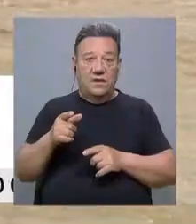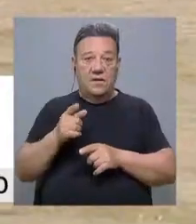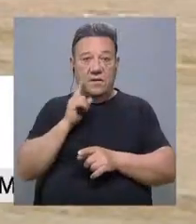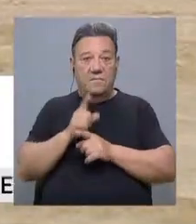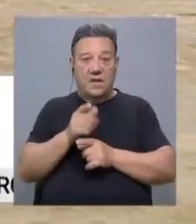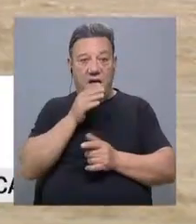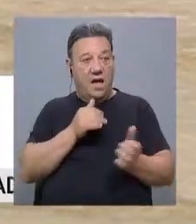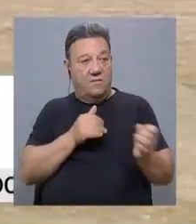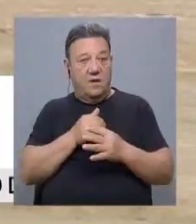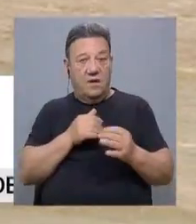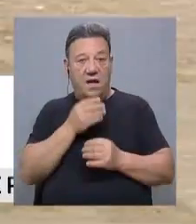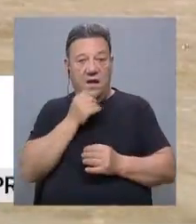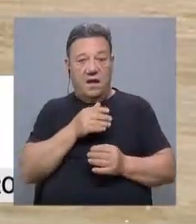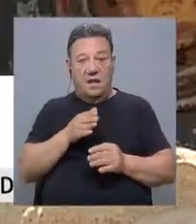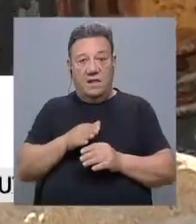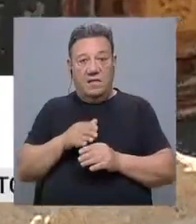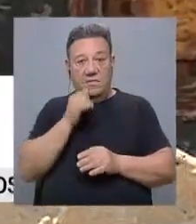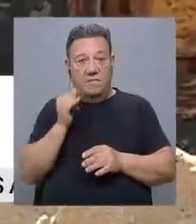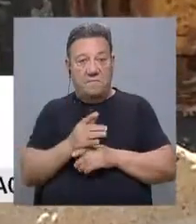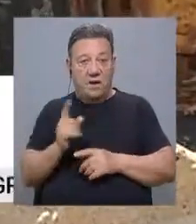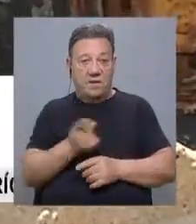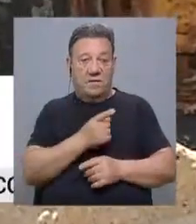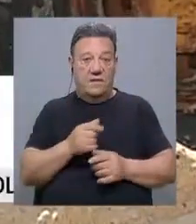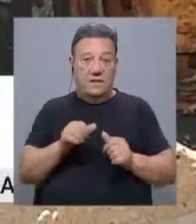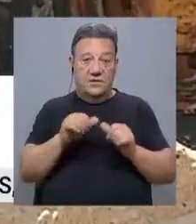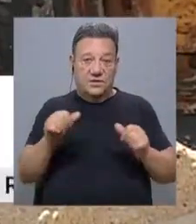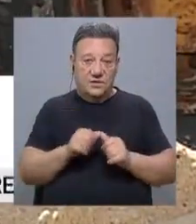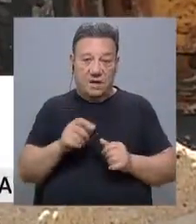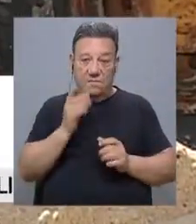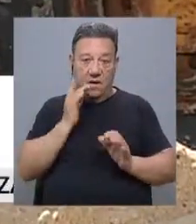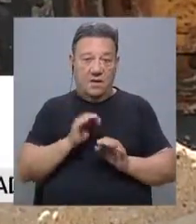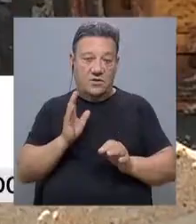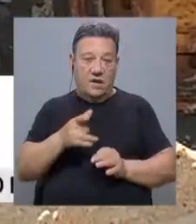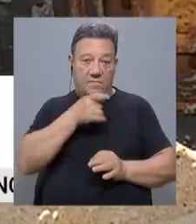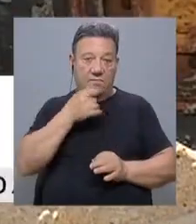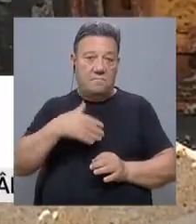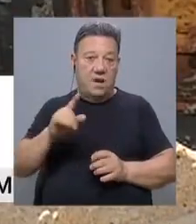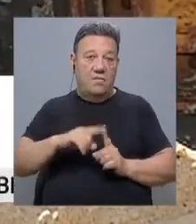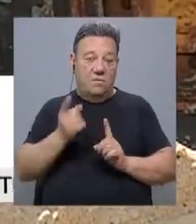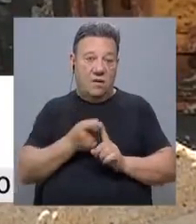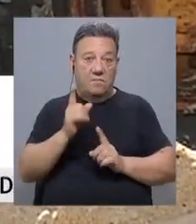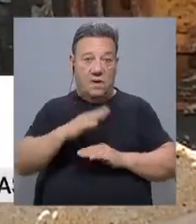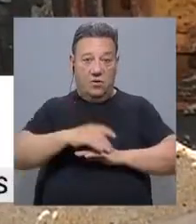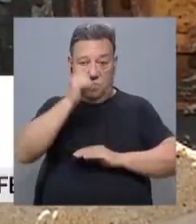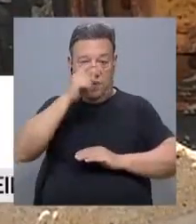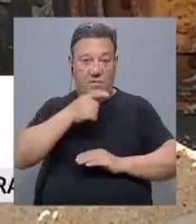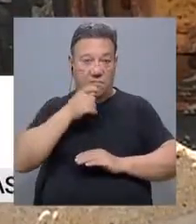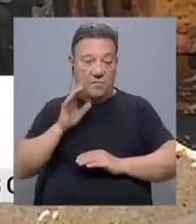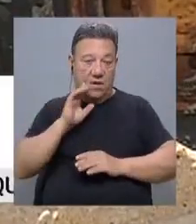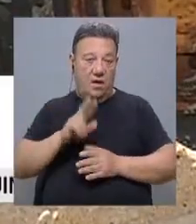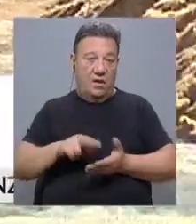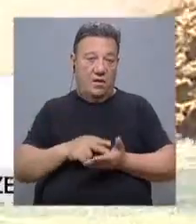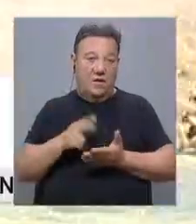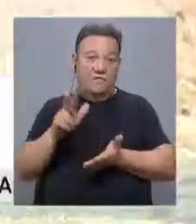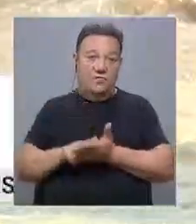meter água e areia dentro do mar. O sistema de dragagem está prometido há mais de um ano, mas o cumprimento desta promessa está ainda a aguardar o